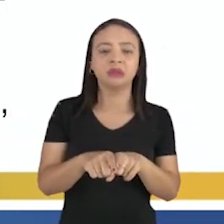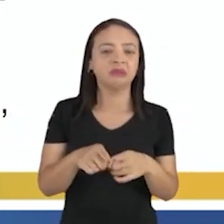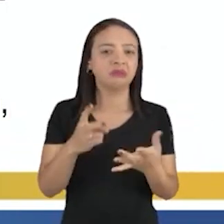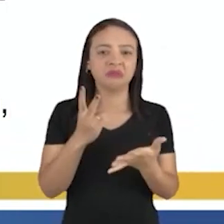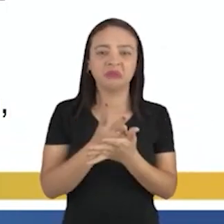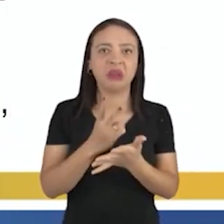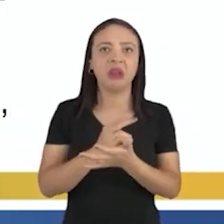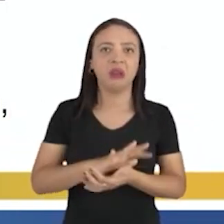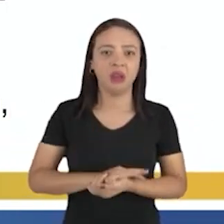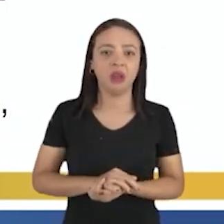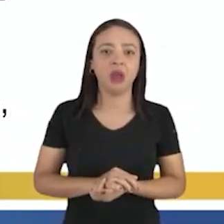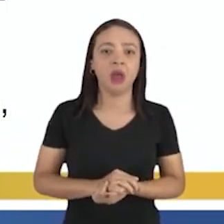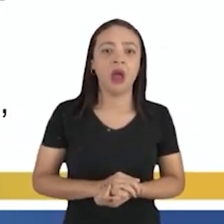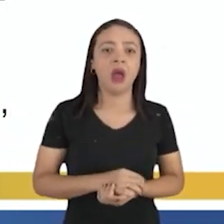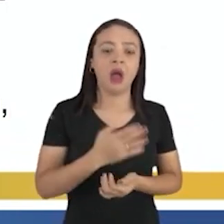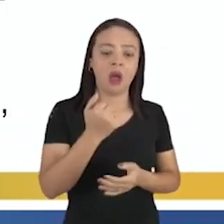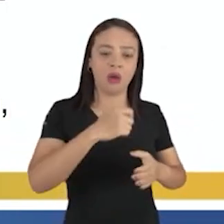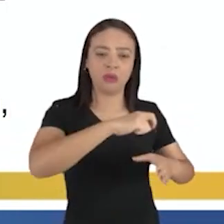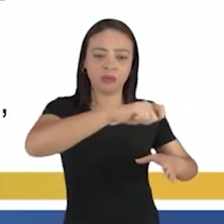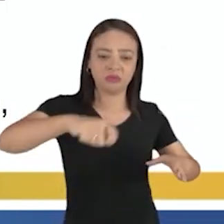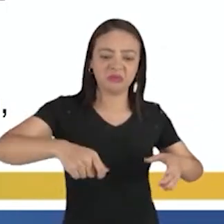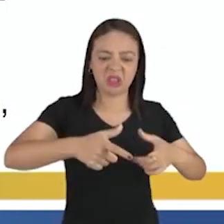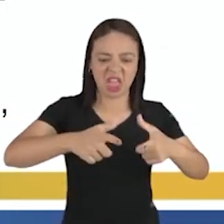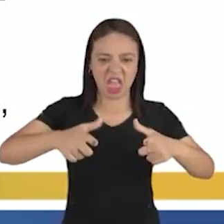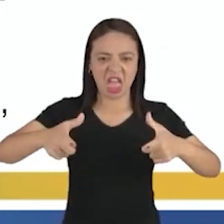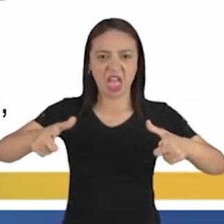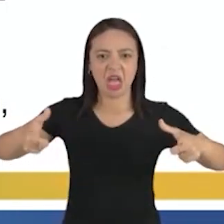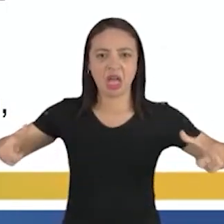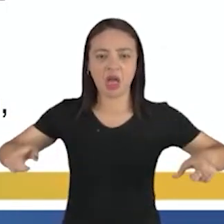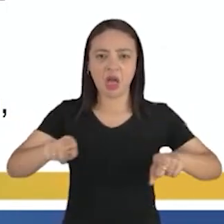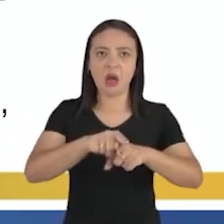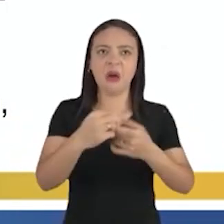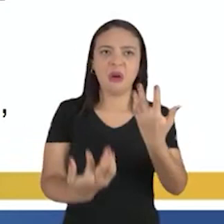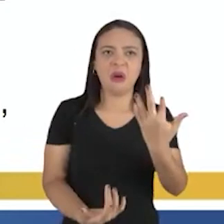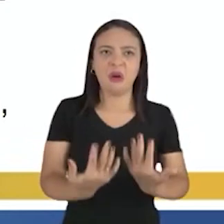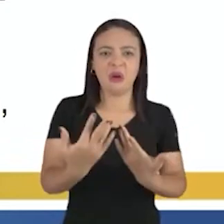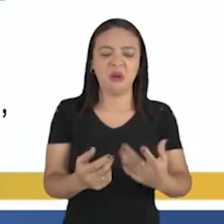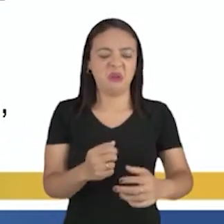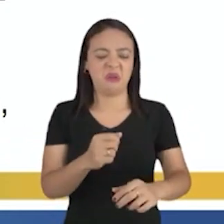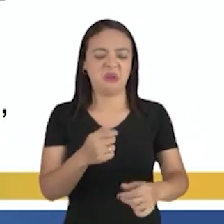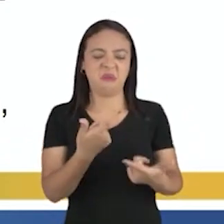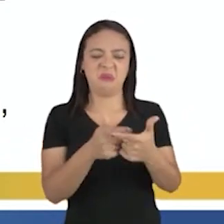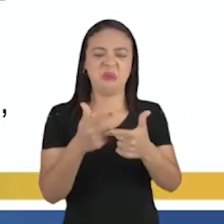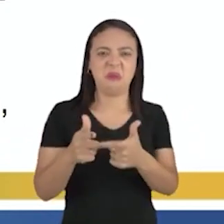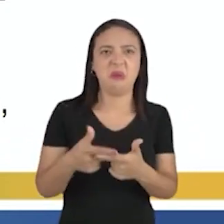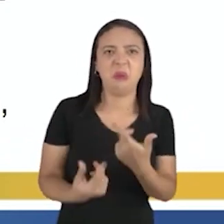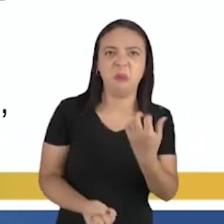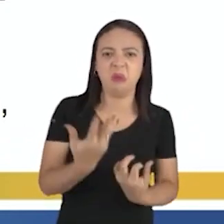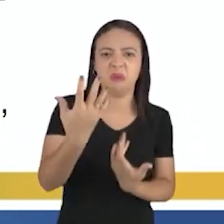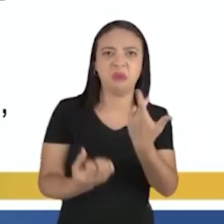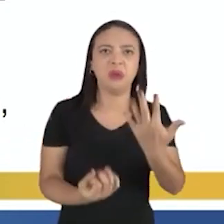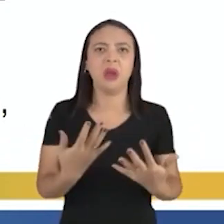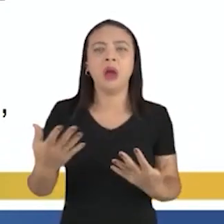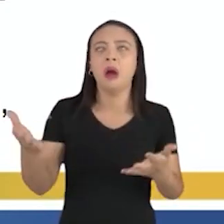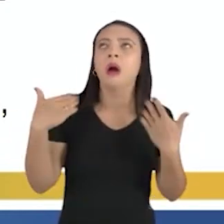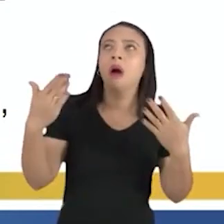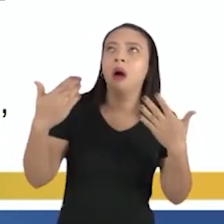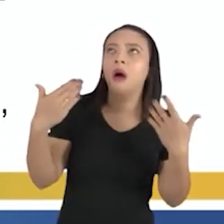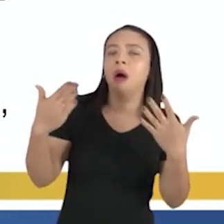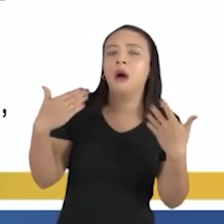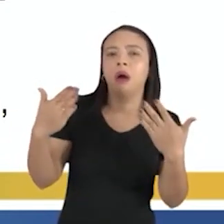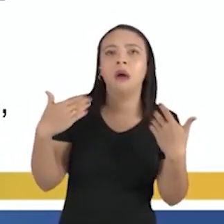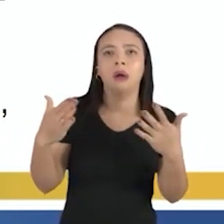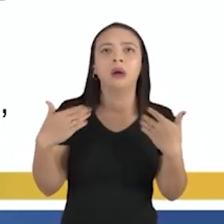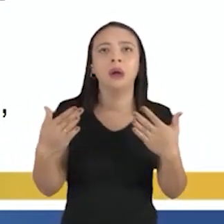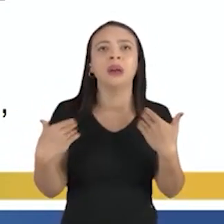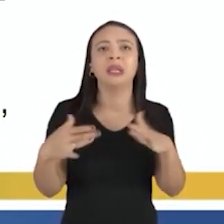completos. A cozinha era, enfim, espaçosa. O fogão enguiçado dava estouros. O calor era forte no apartamento